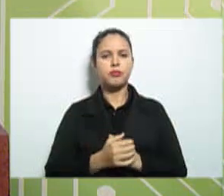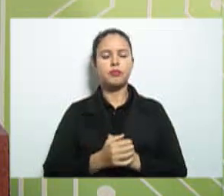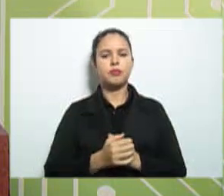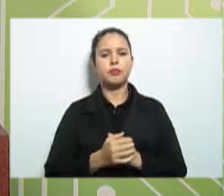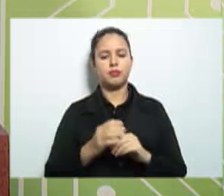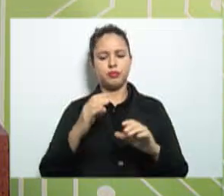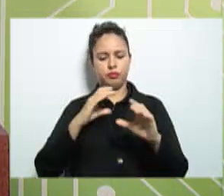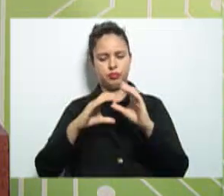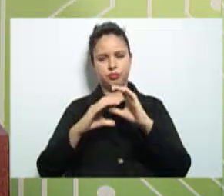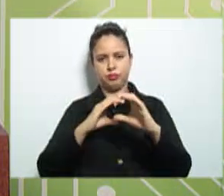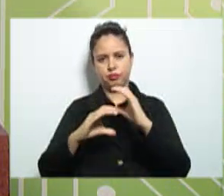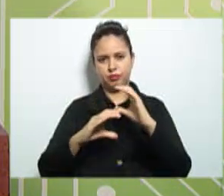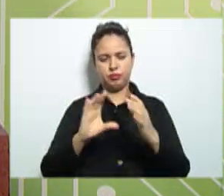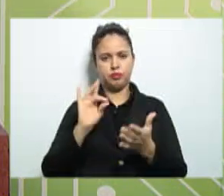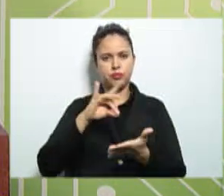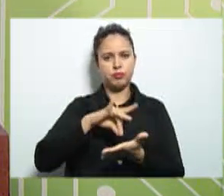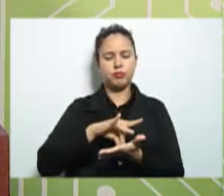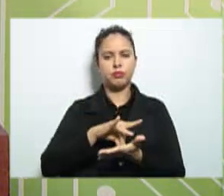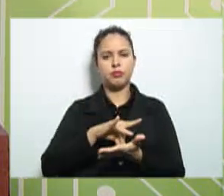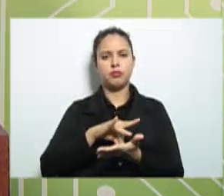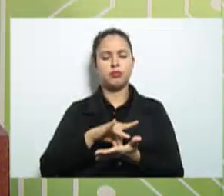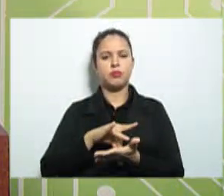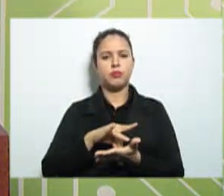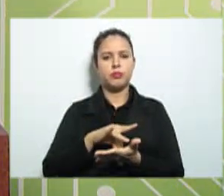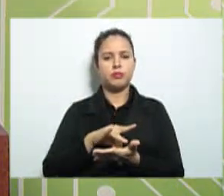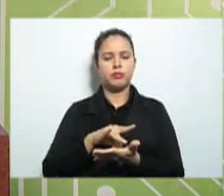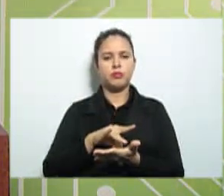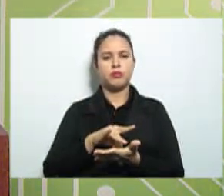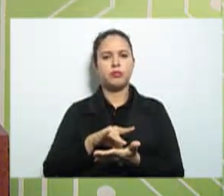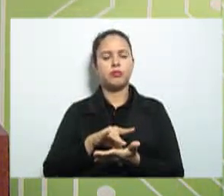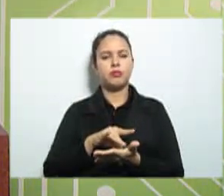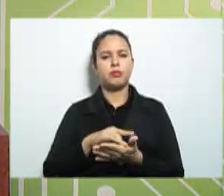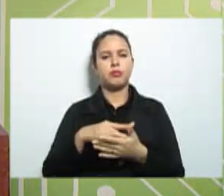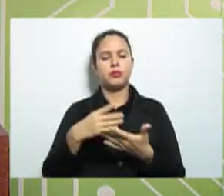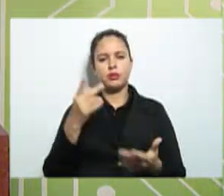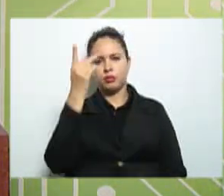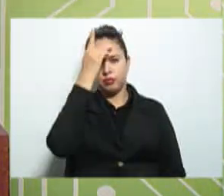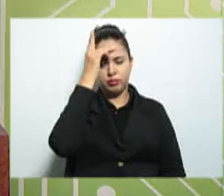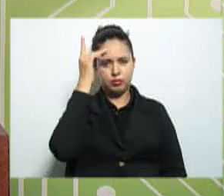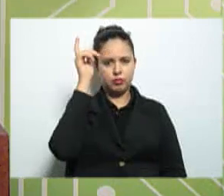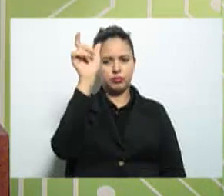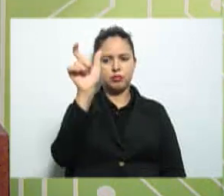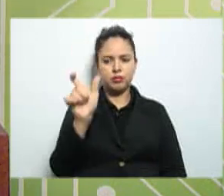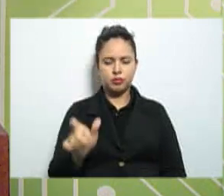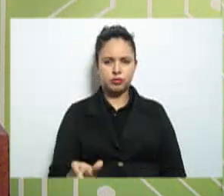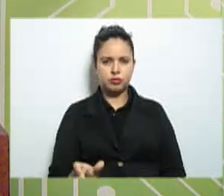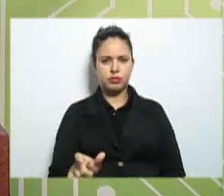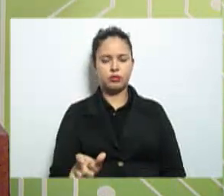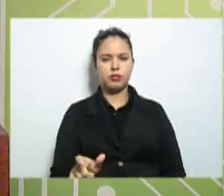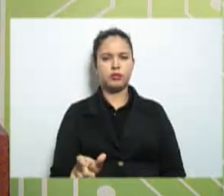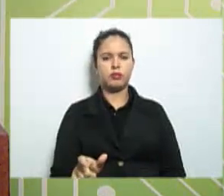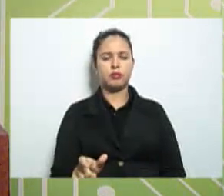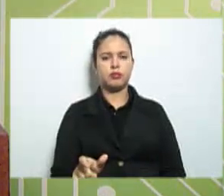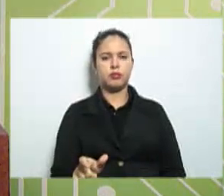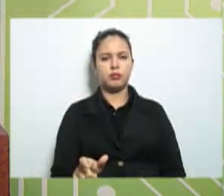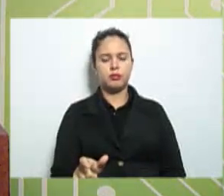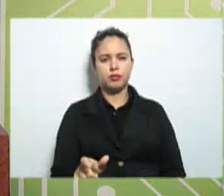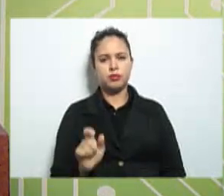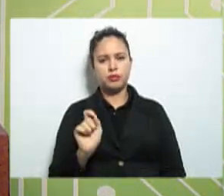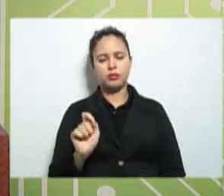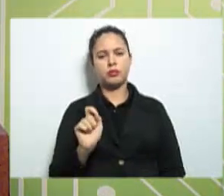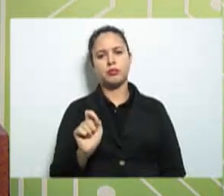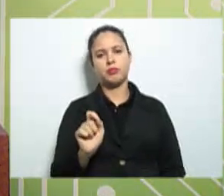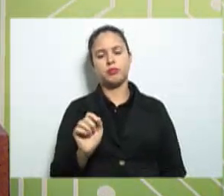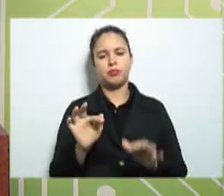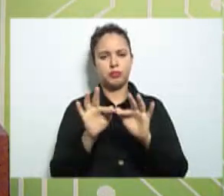nossa comunicação oficial. Nós já dissemos que aquelas pessoas que usam assim, sem mais para o momento, elevo votos de